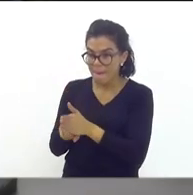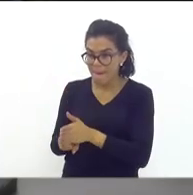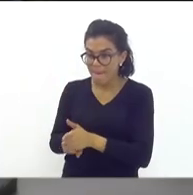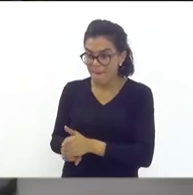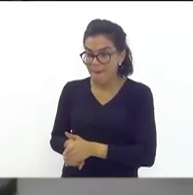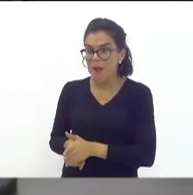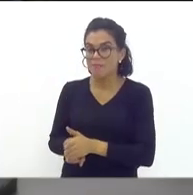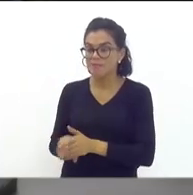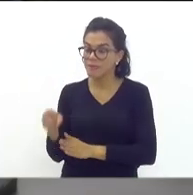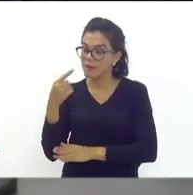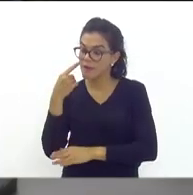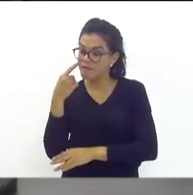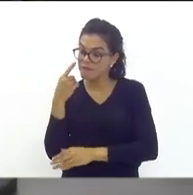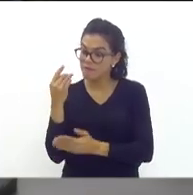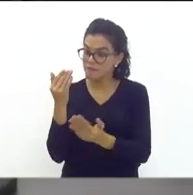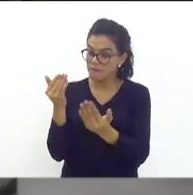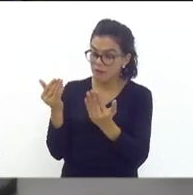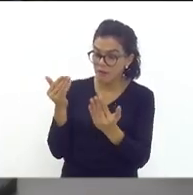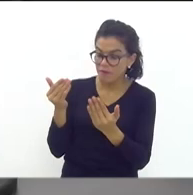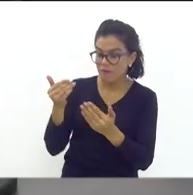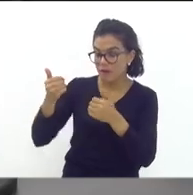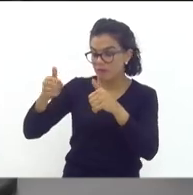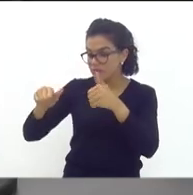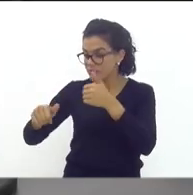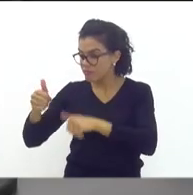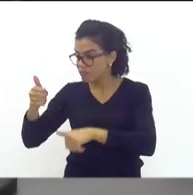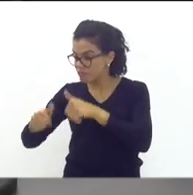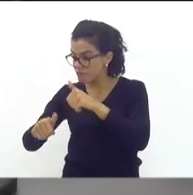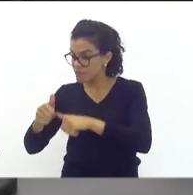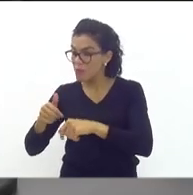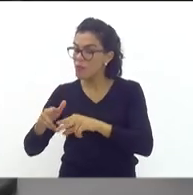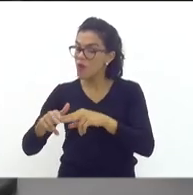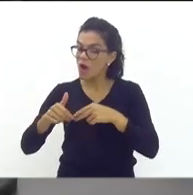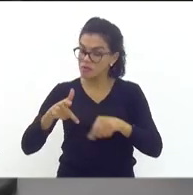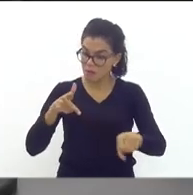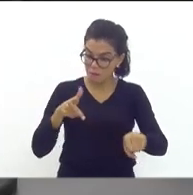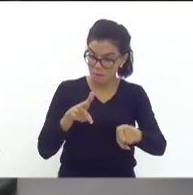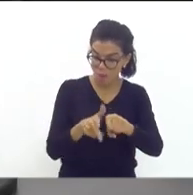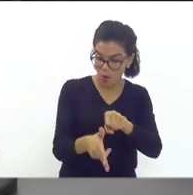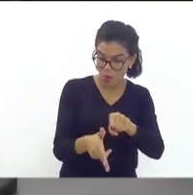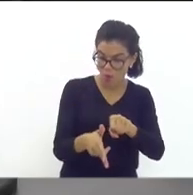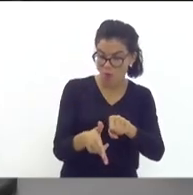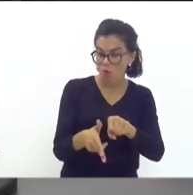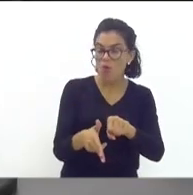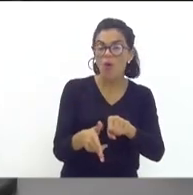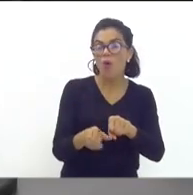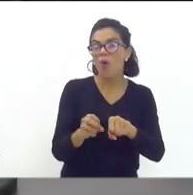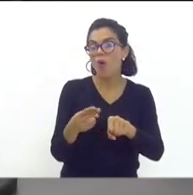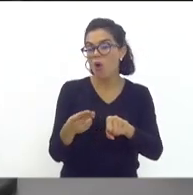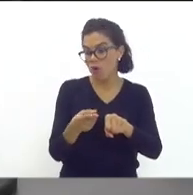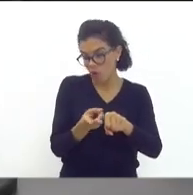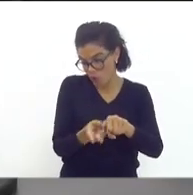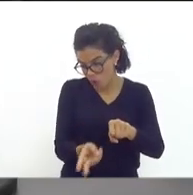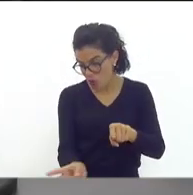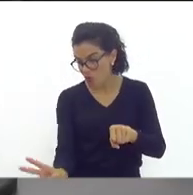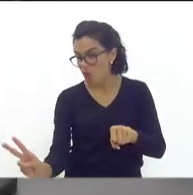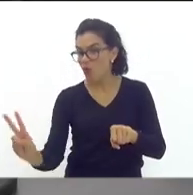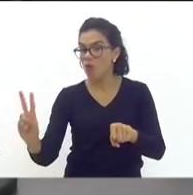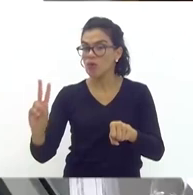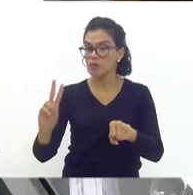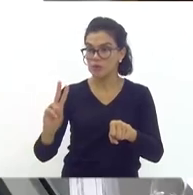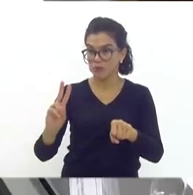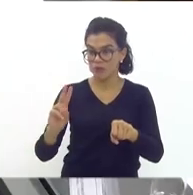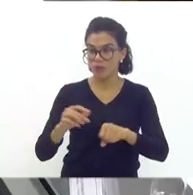para verificar se aquelas condições que levaram a interrupção se encerraram ou se aquela interrupção